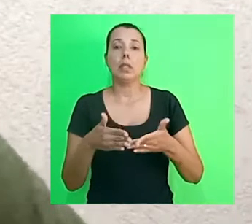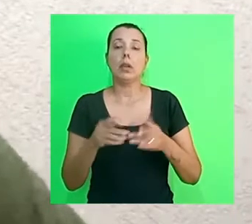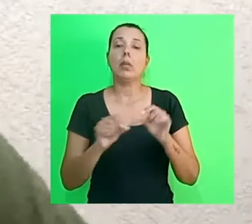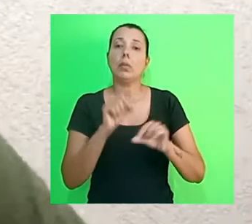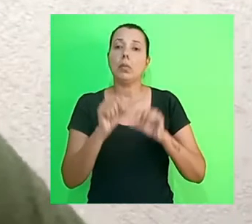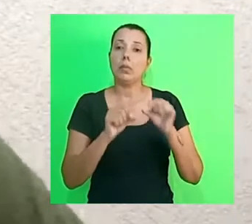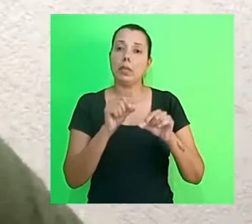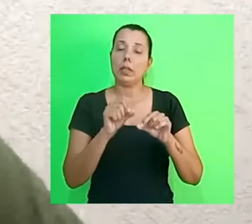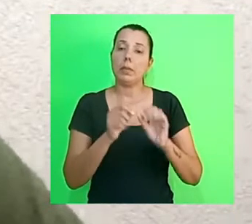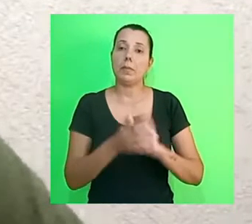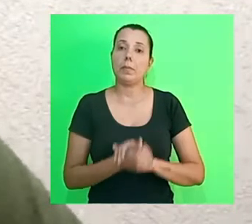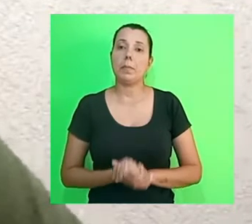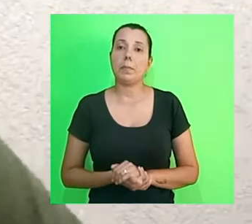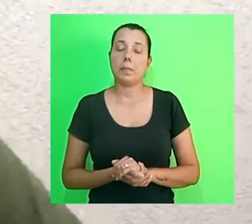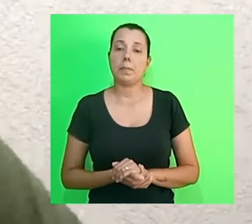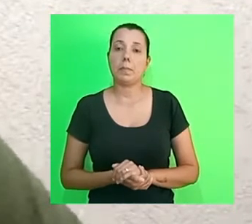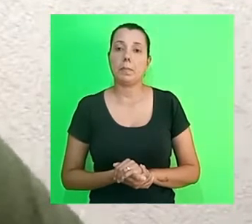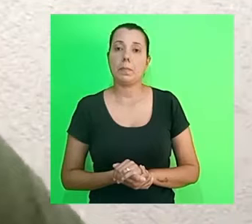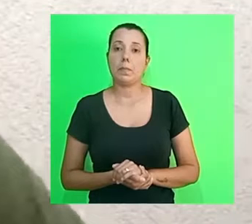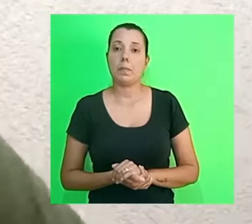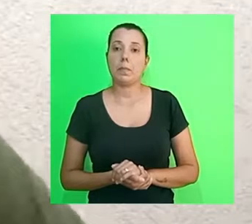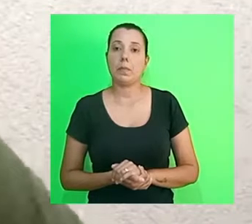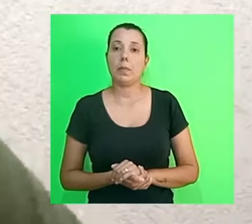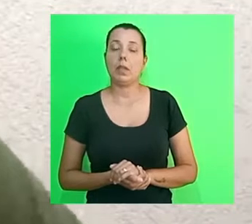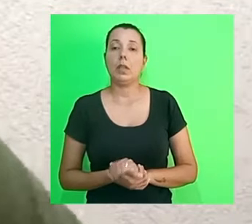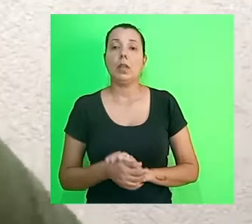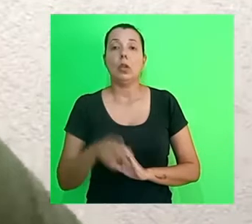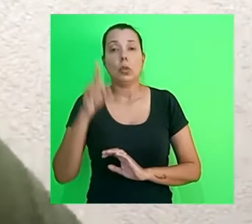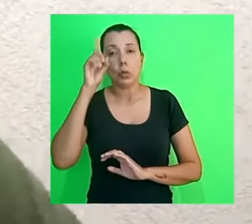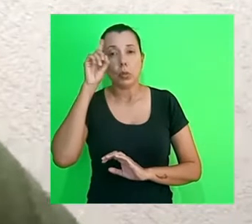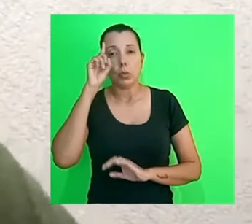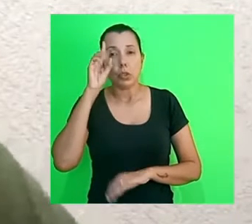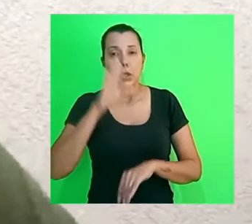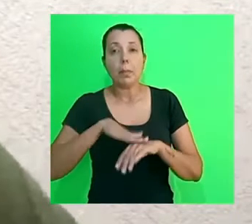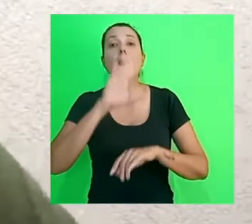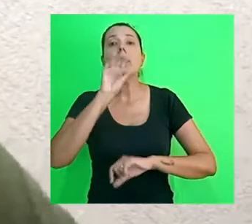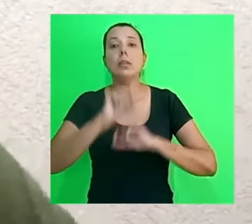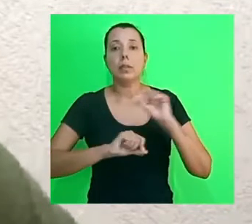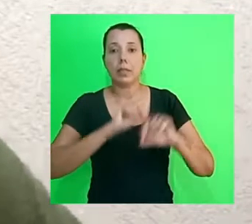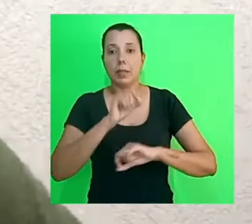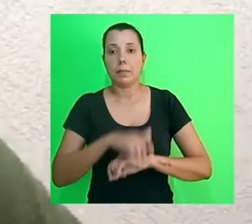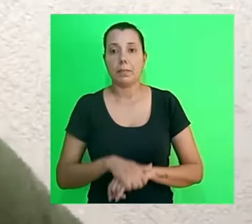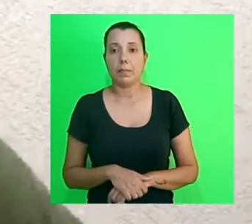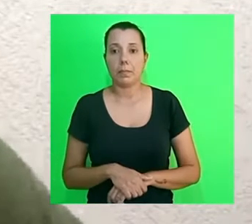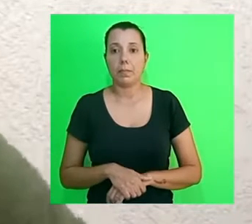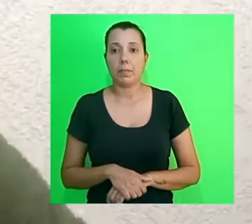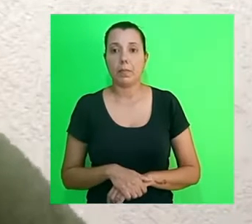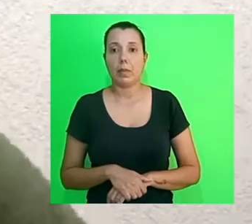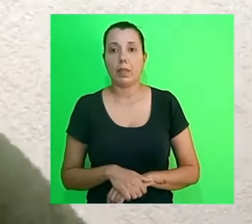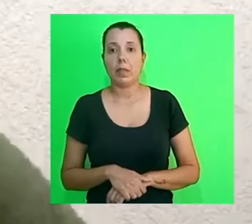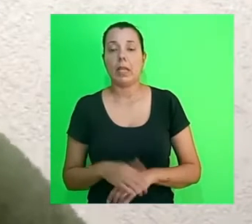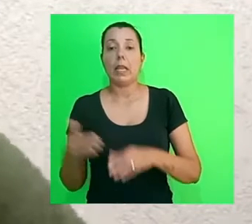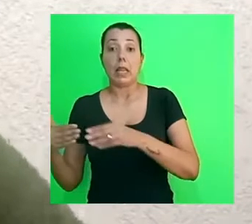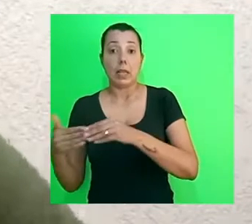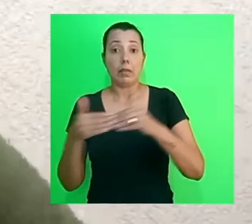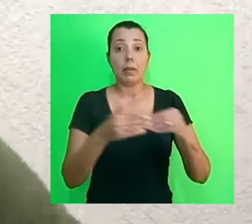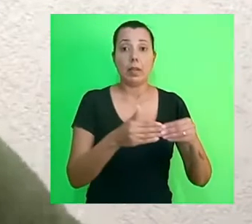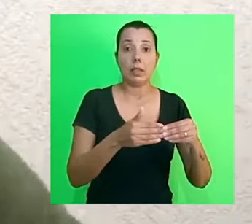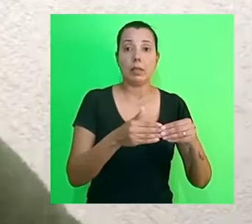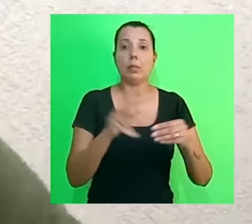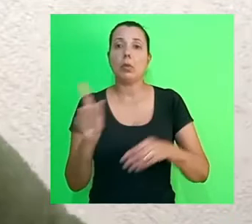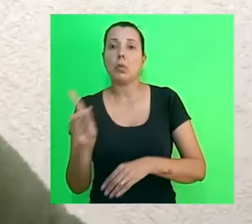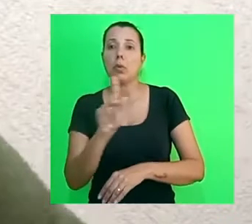educativo e também é um programa de prevenção, de dizer que a violência